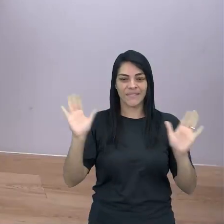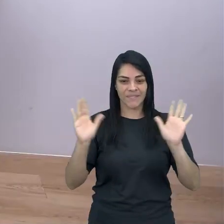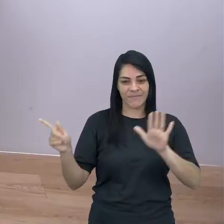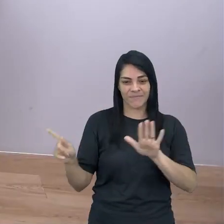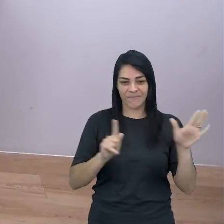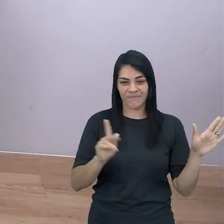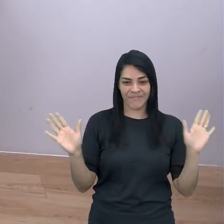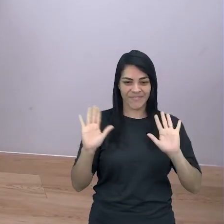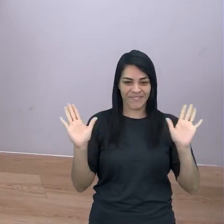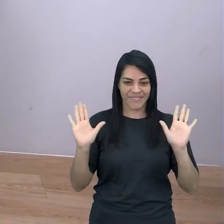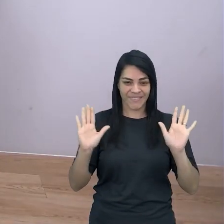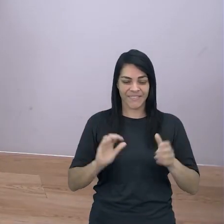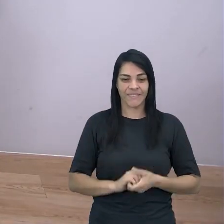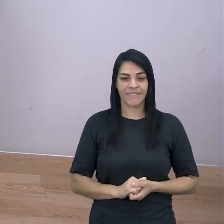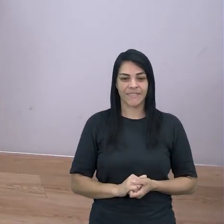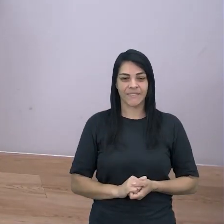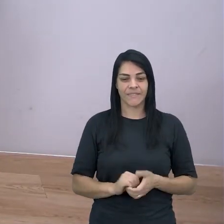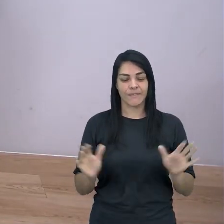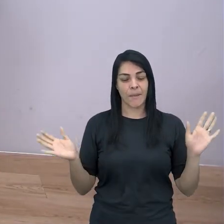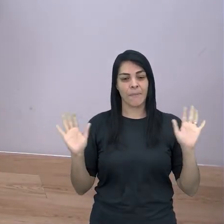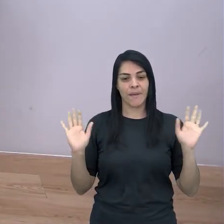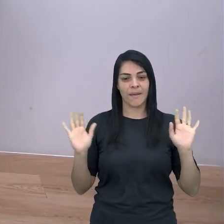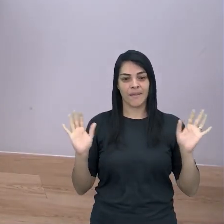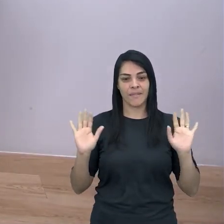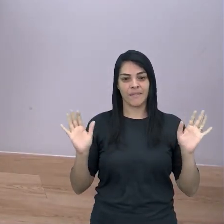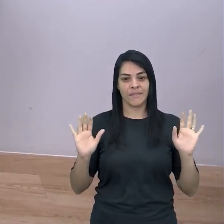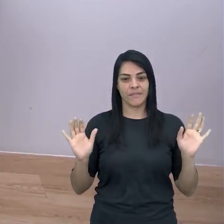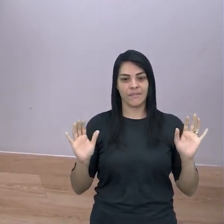semana. Até, gente. Bye, bye. Bye, bye.